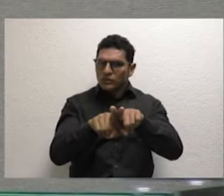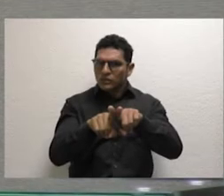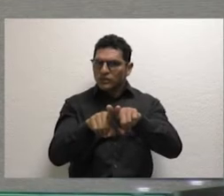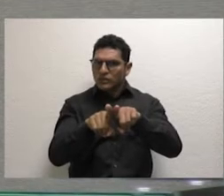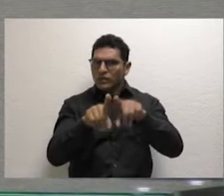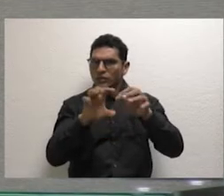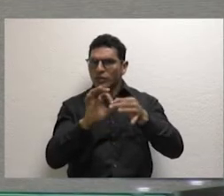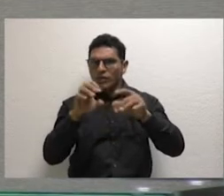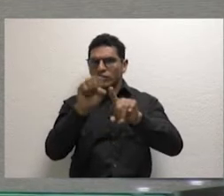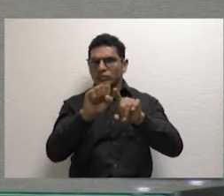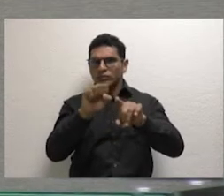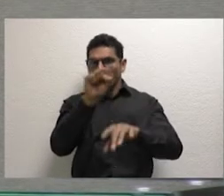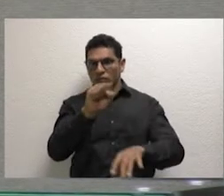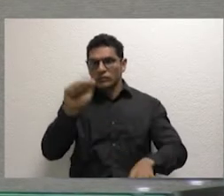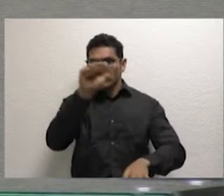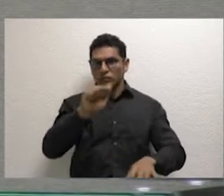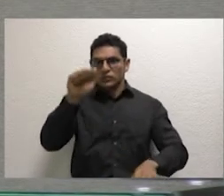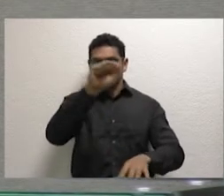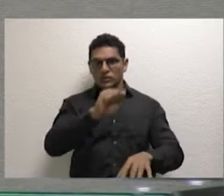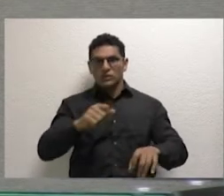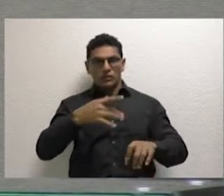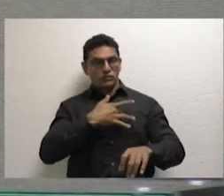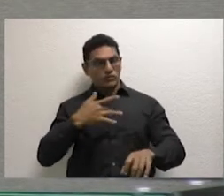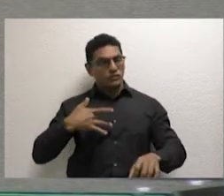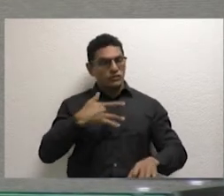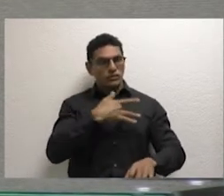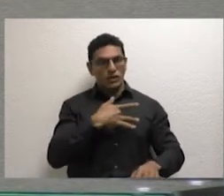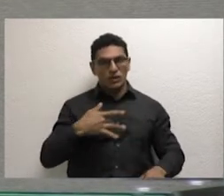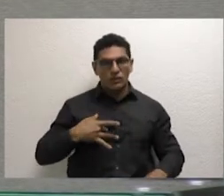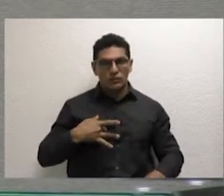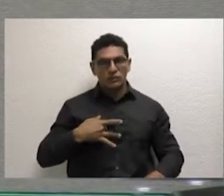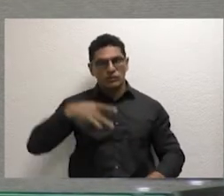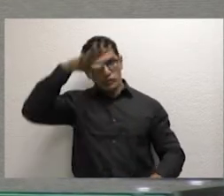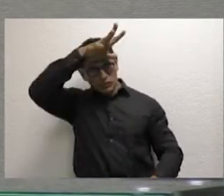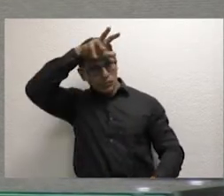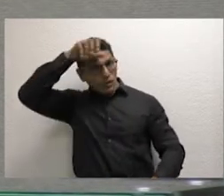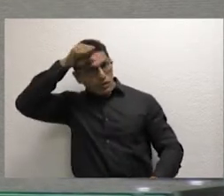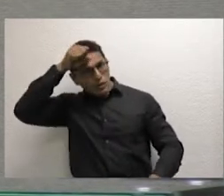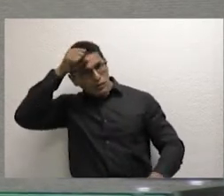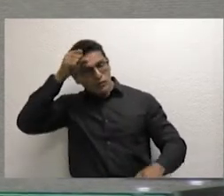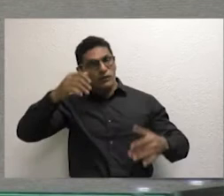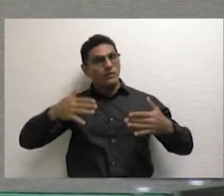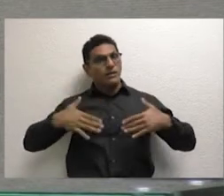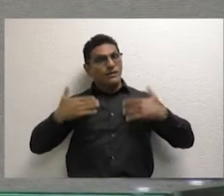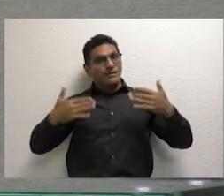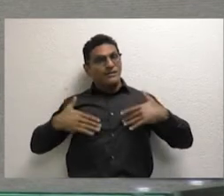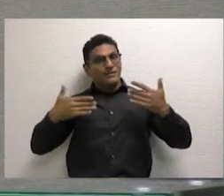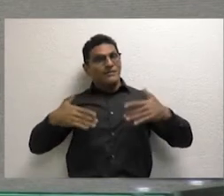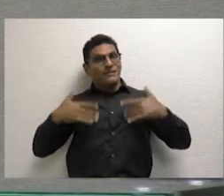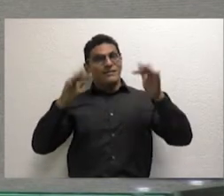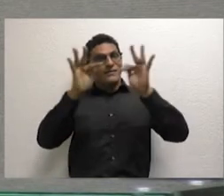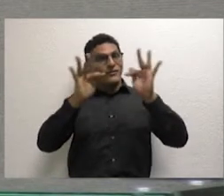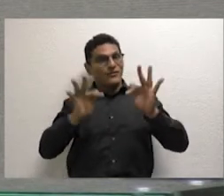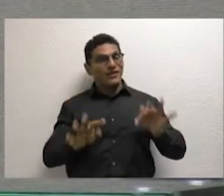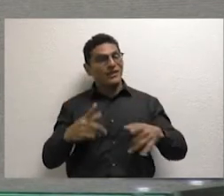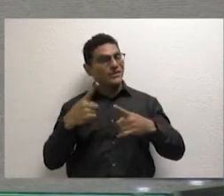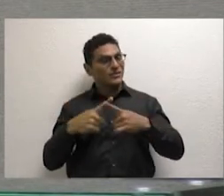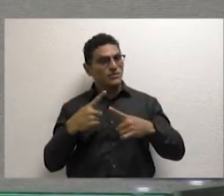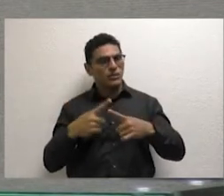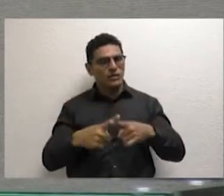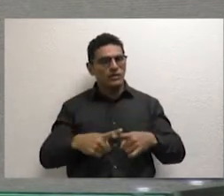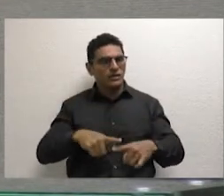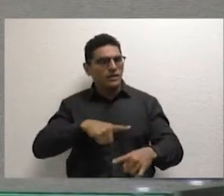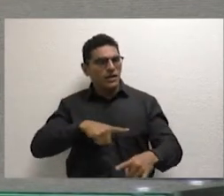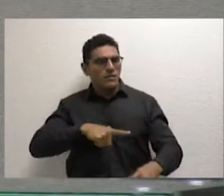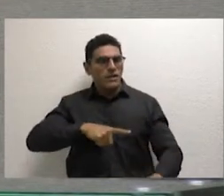fiquei extremamente feliz. Sabe por quê? Porque nós temos mais de dois